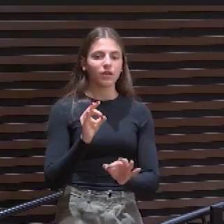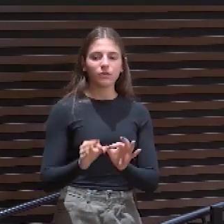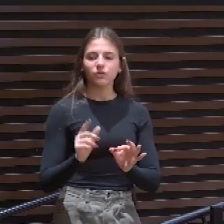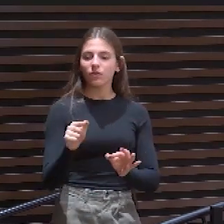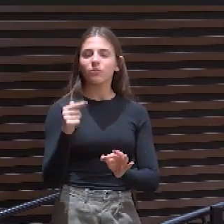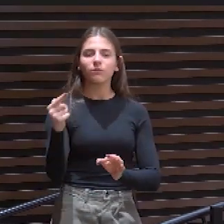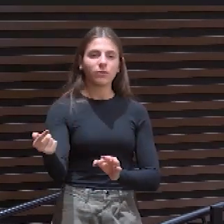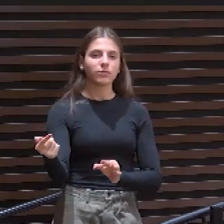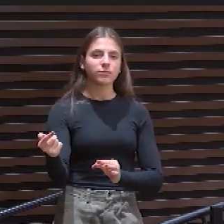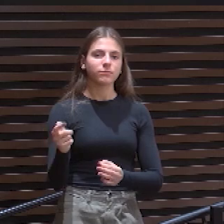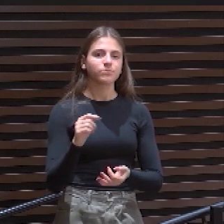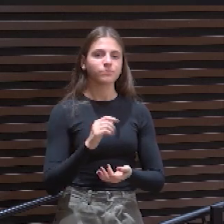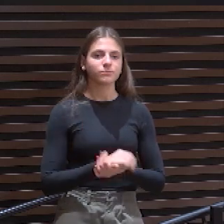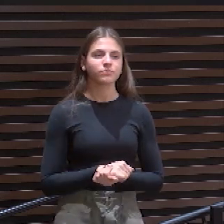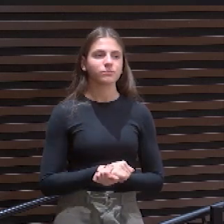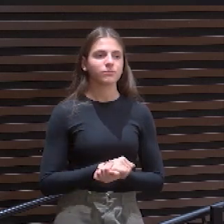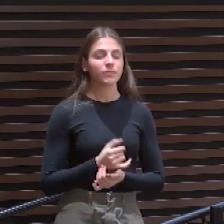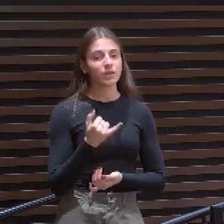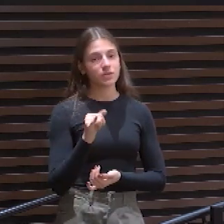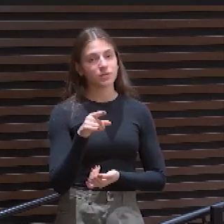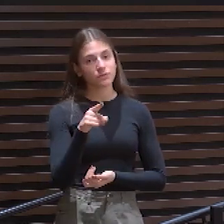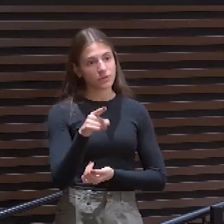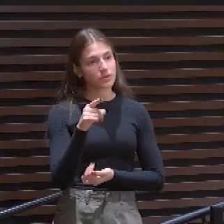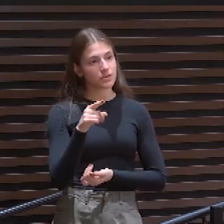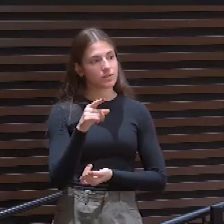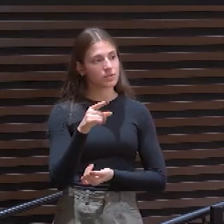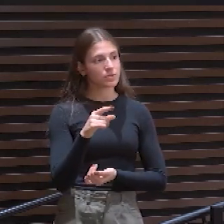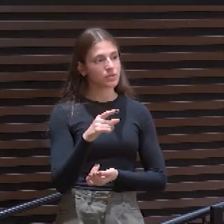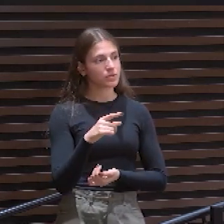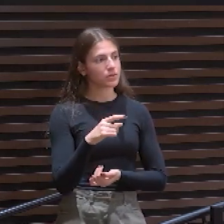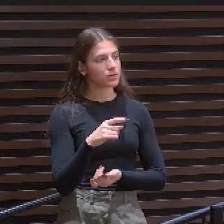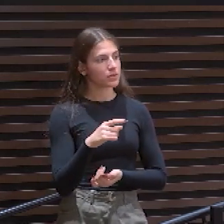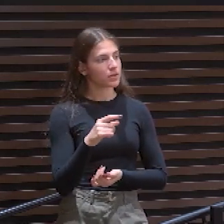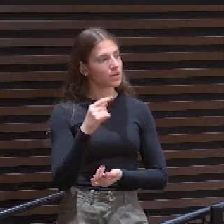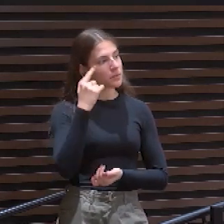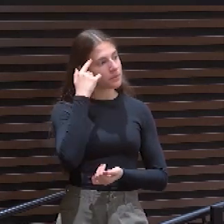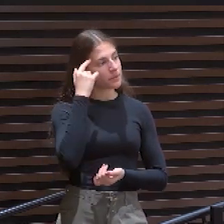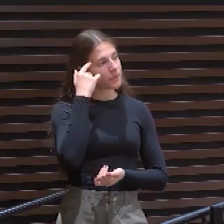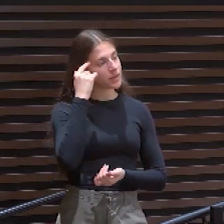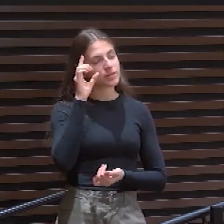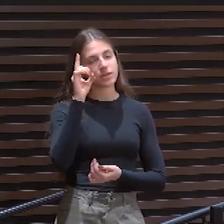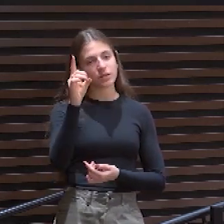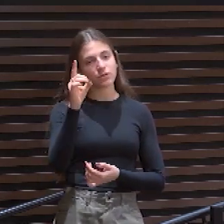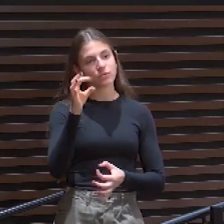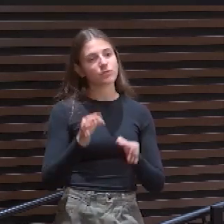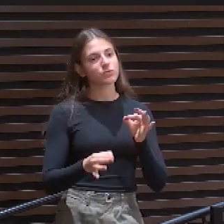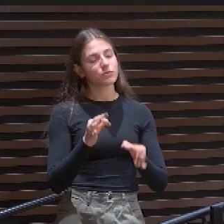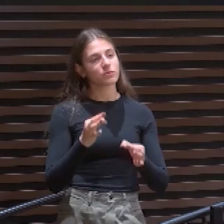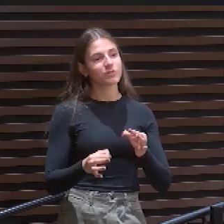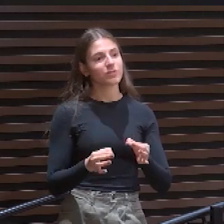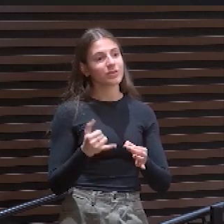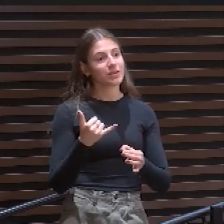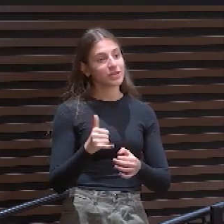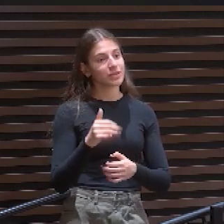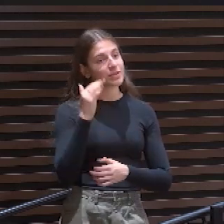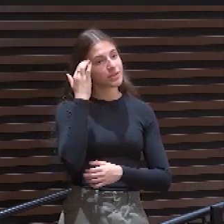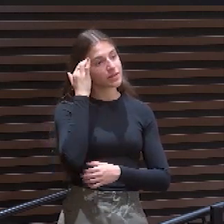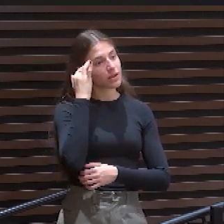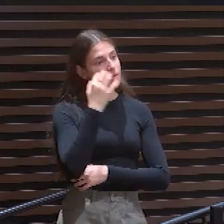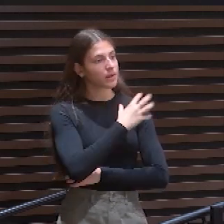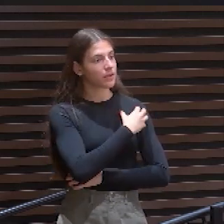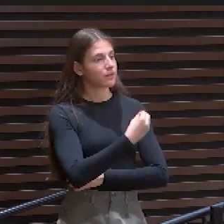o próximo? Se você pensa que é Deus, julgue. Se sabe que é filho,